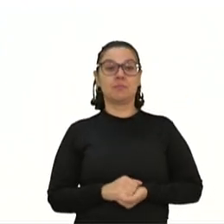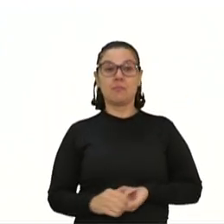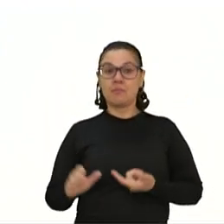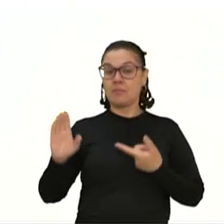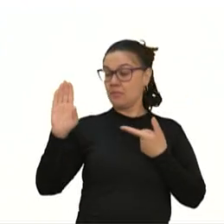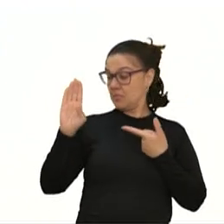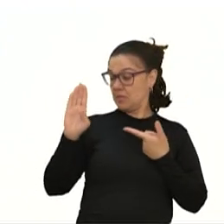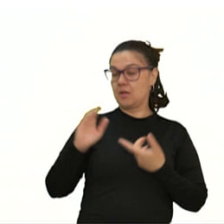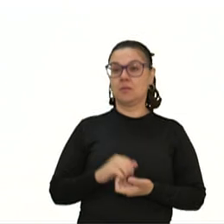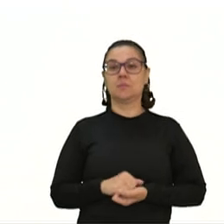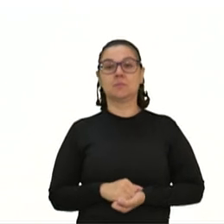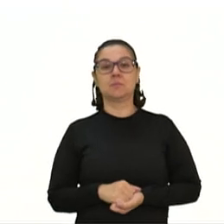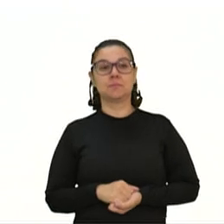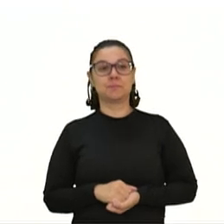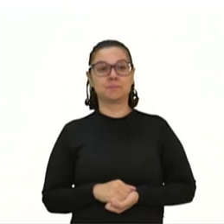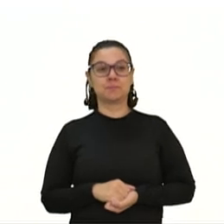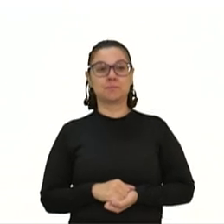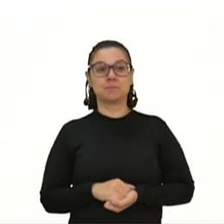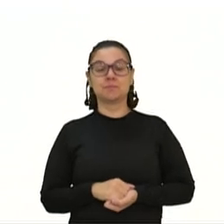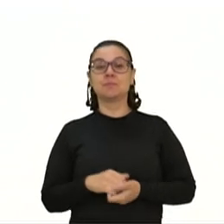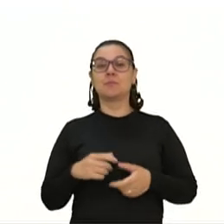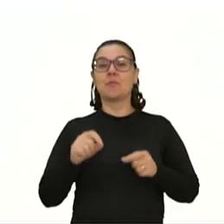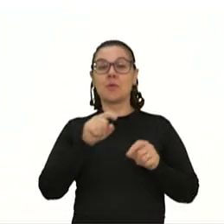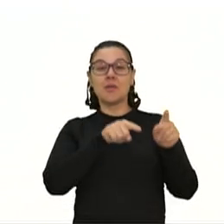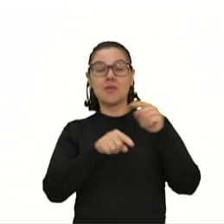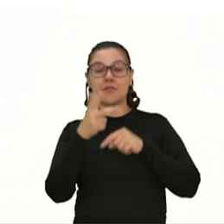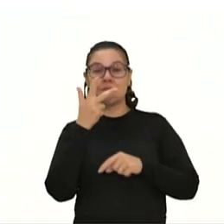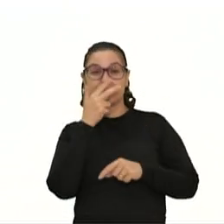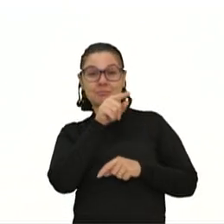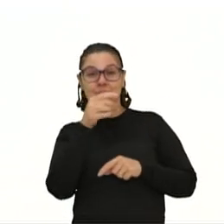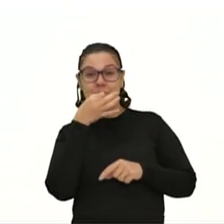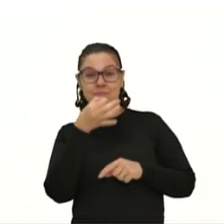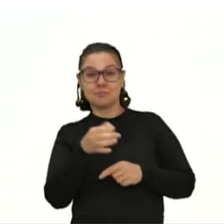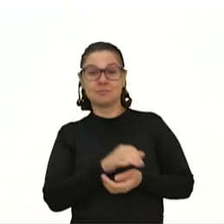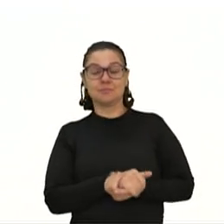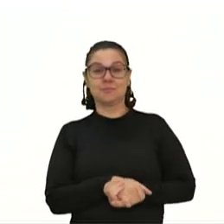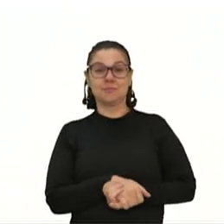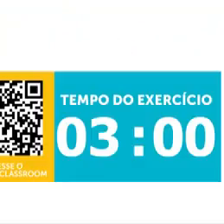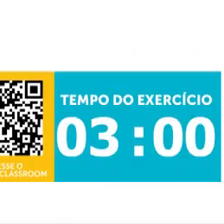meme plus story? O que vocês acham?